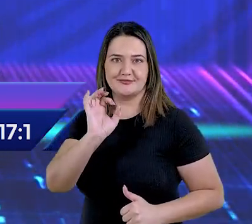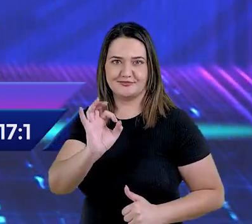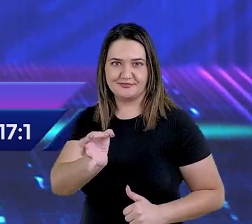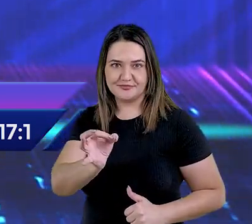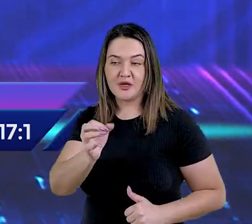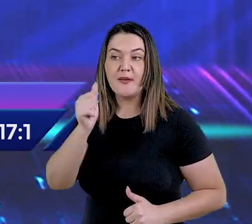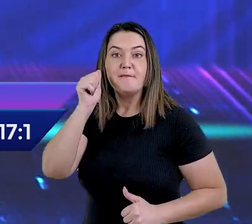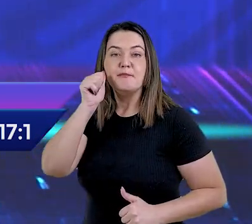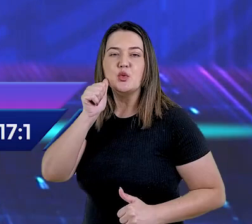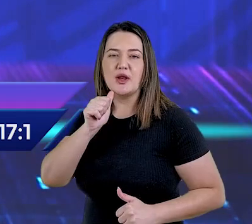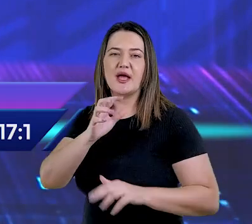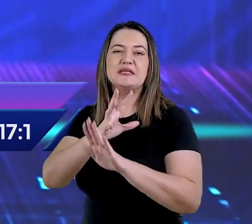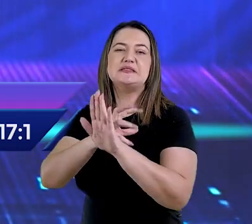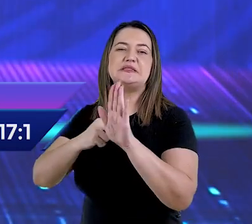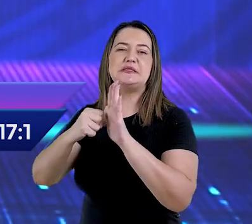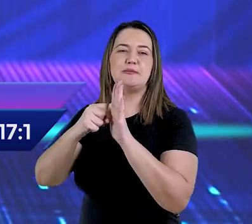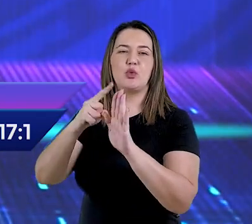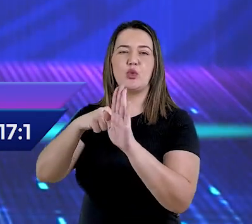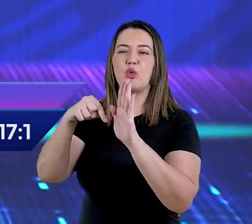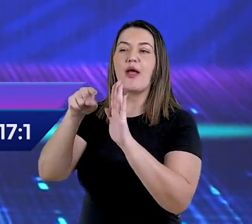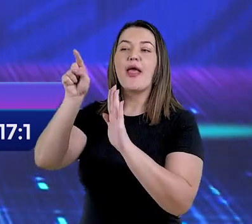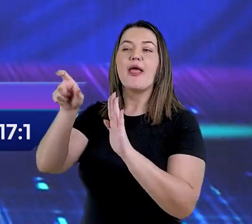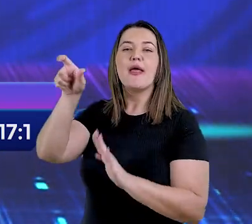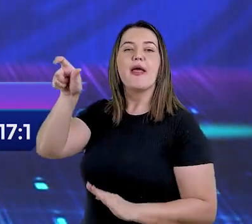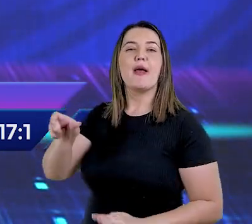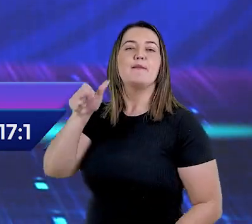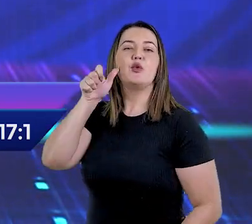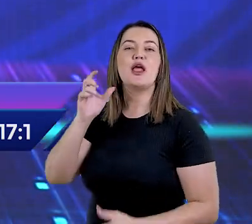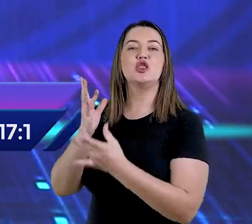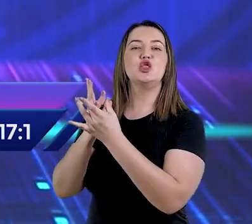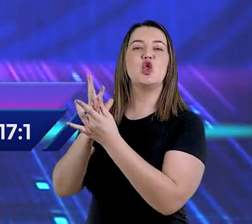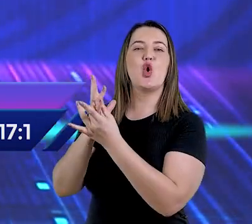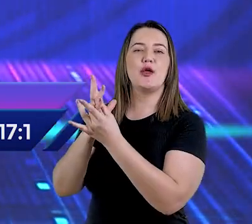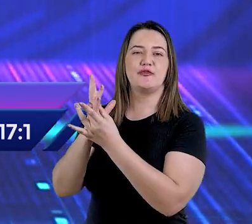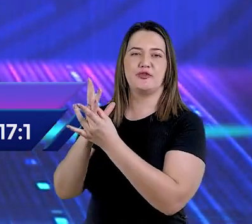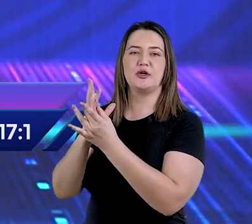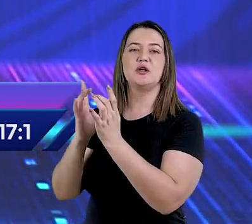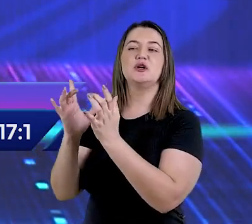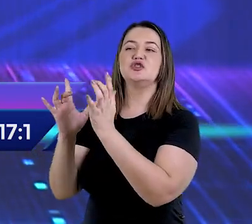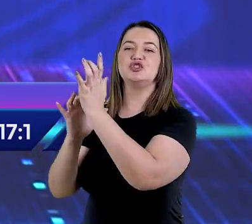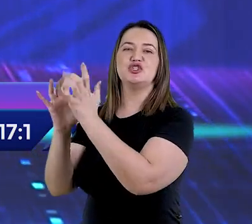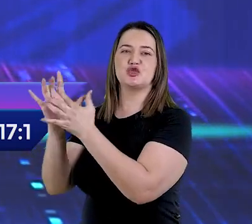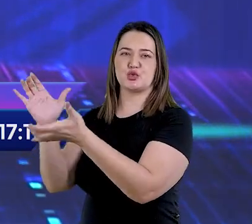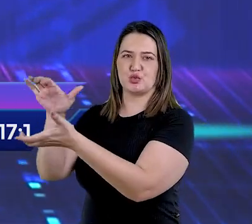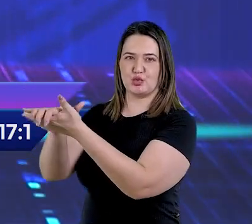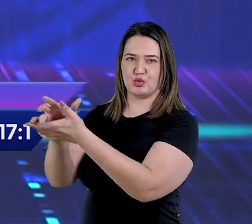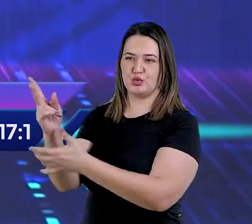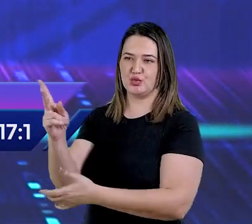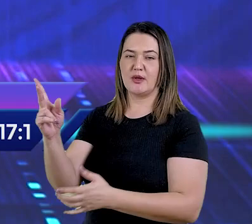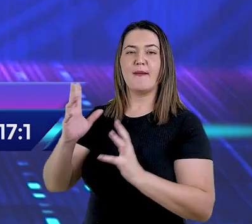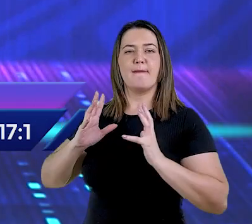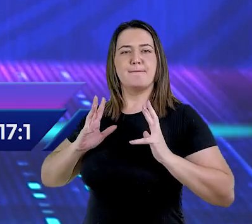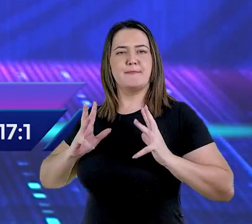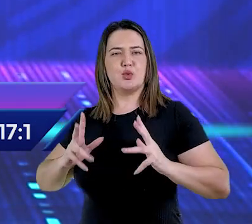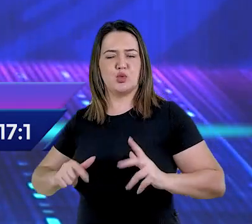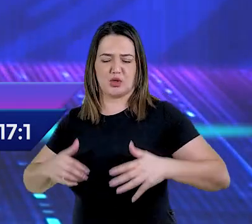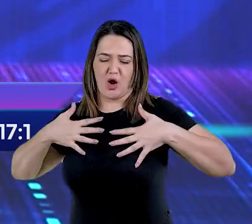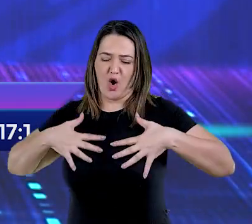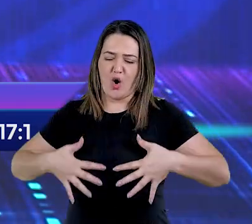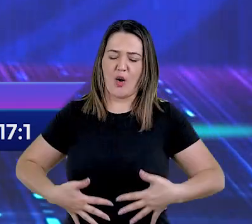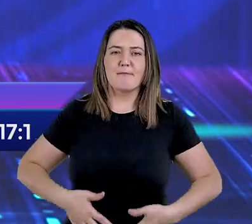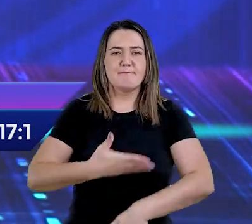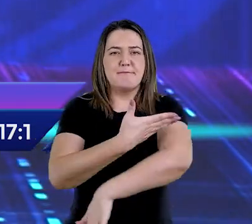mulher. Esta mulher é a noiva do Cordeiro, o Cordeiro que é Jesus. Mulher pura, porque